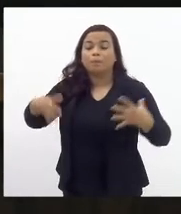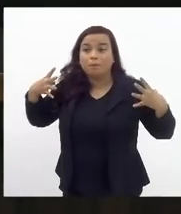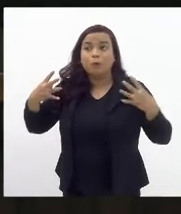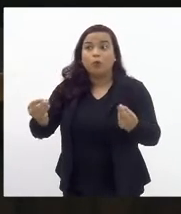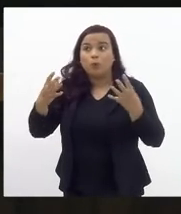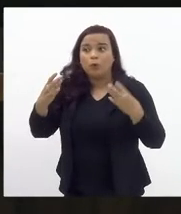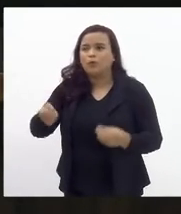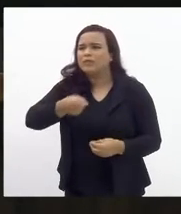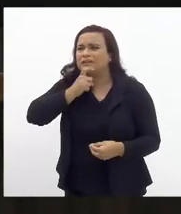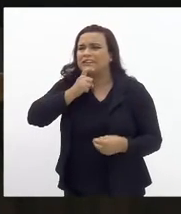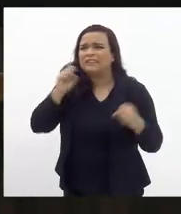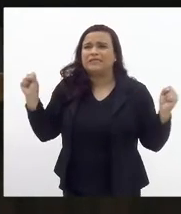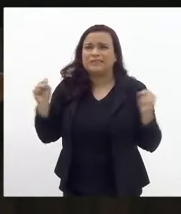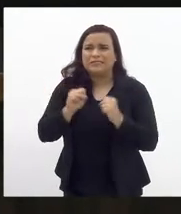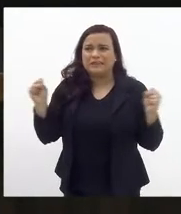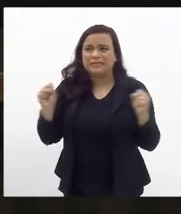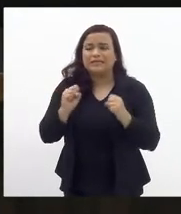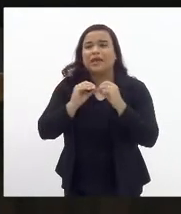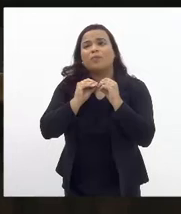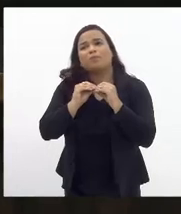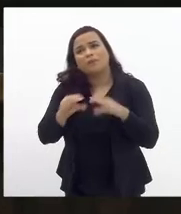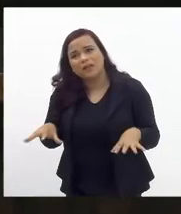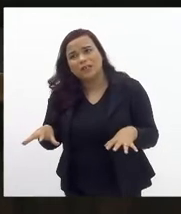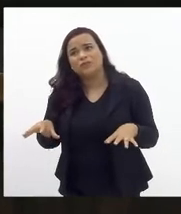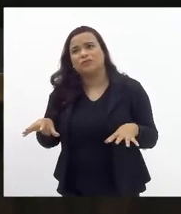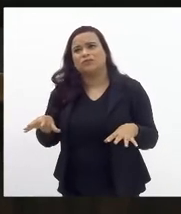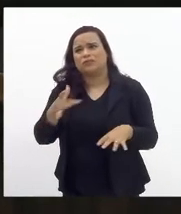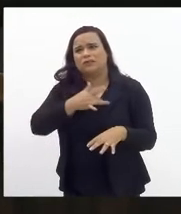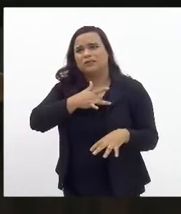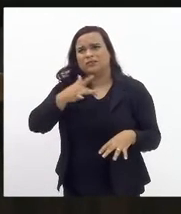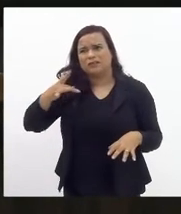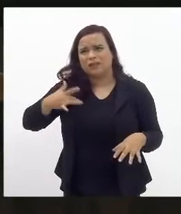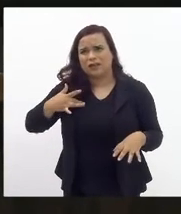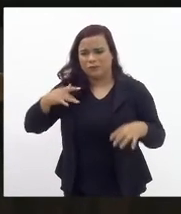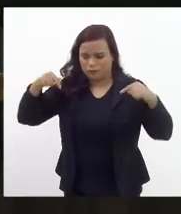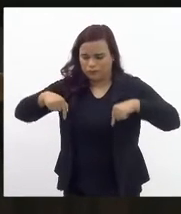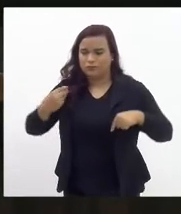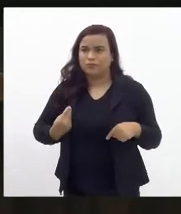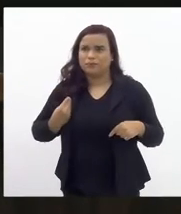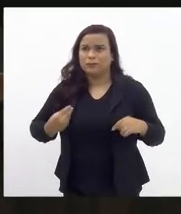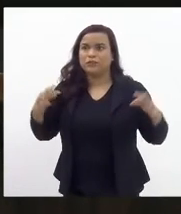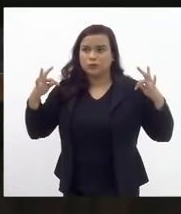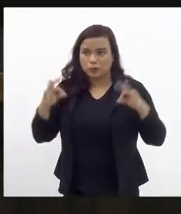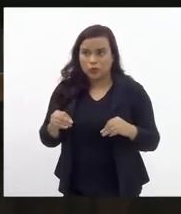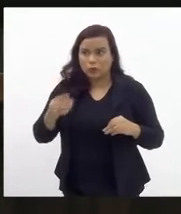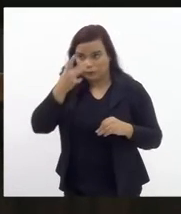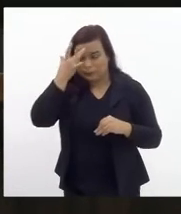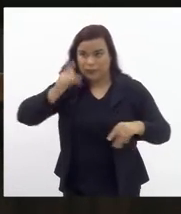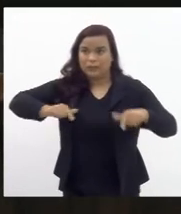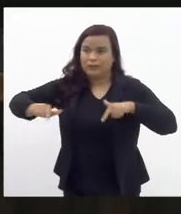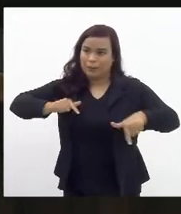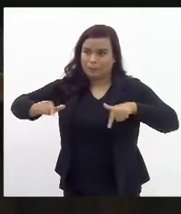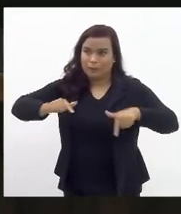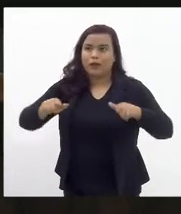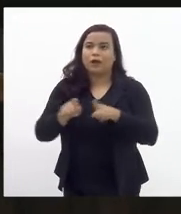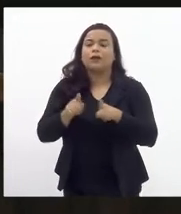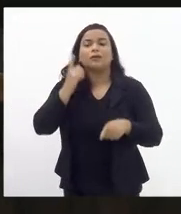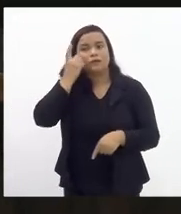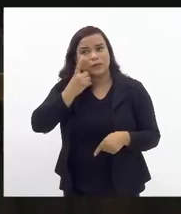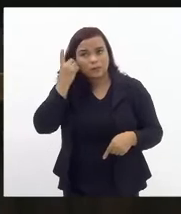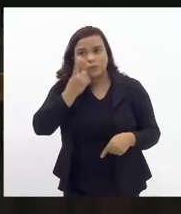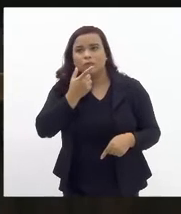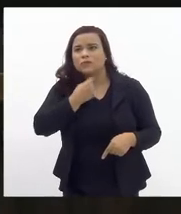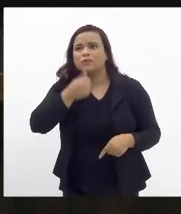muito gelada. Isso prejudica a saúde de todos aqui, dos trabalhadores, dos deputados